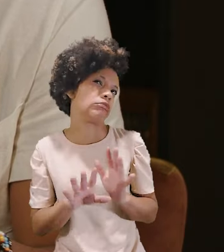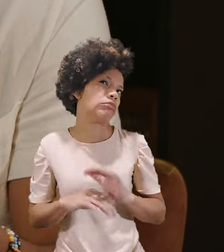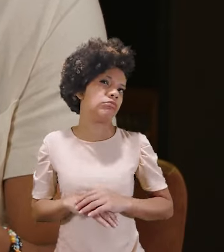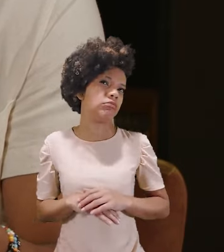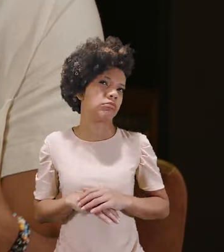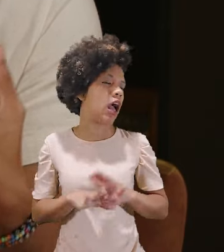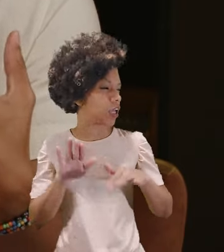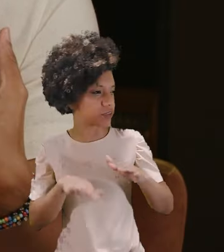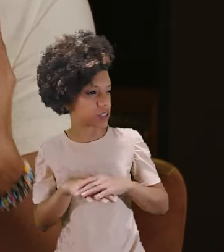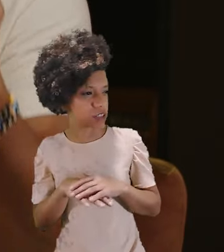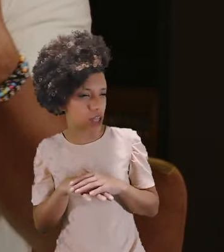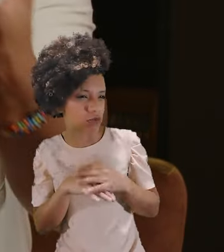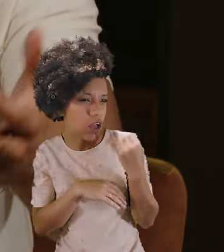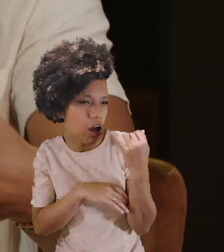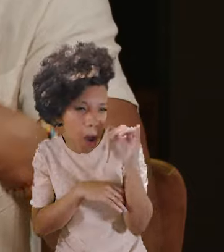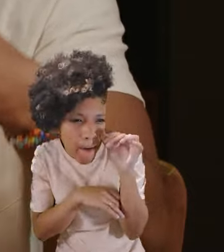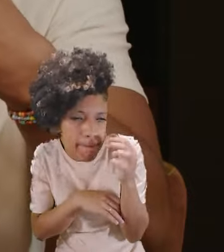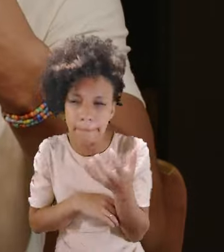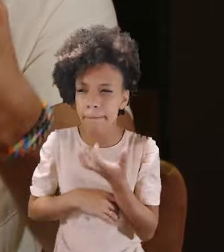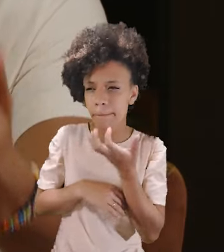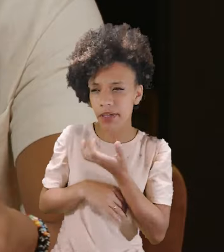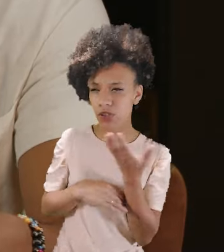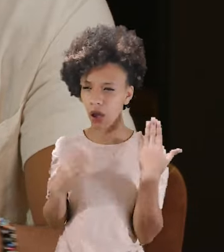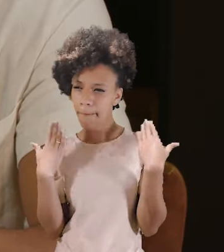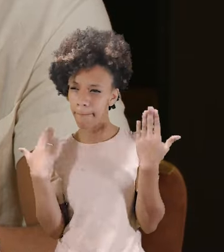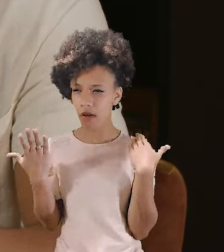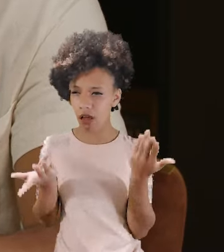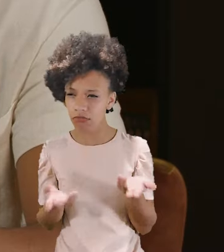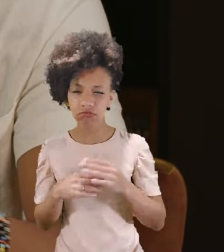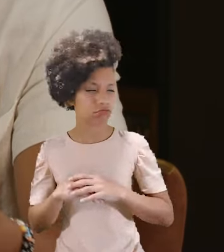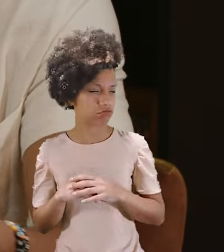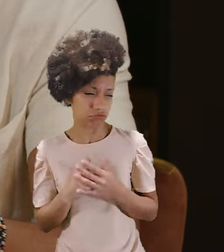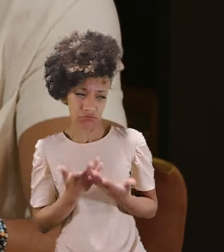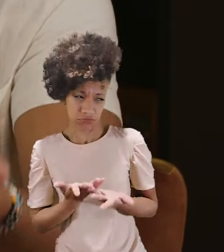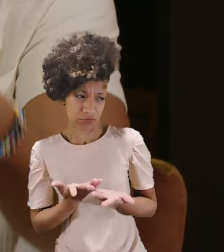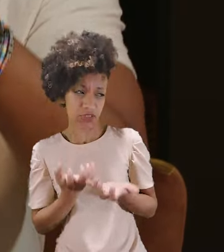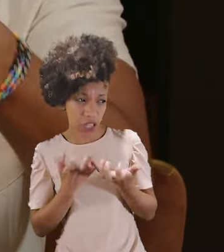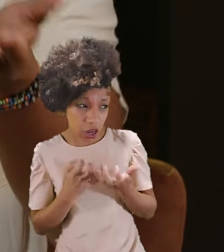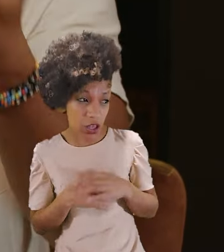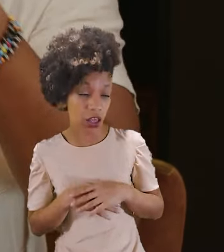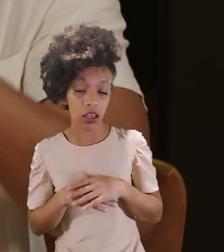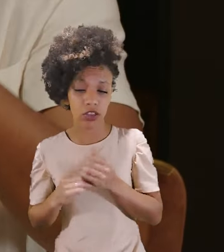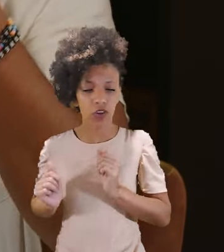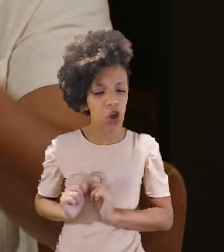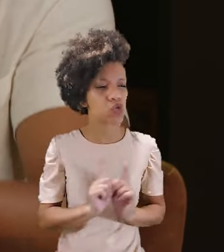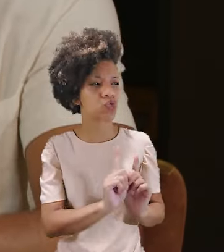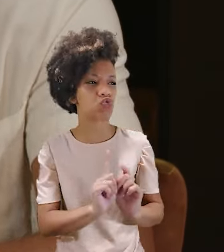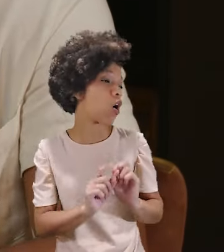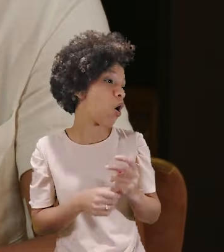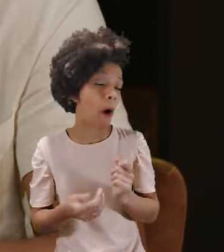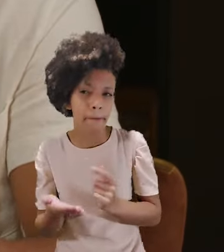da pessoa tipo assim se apaixonar por um marítimo entendeu E aí ela querer que você leva